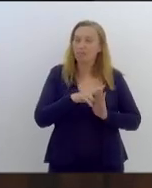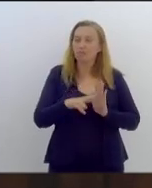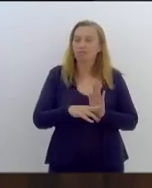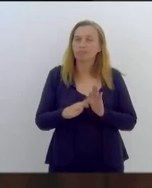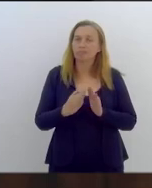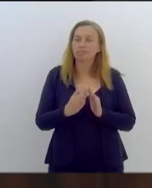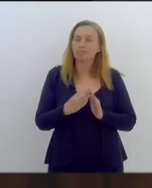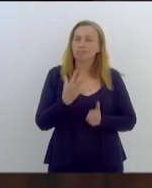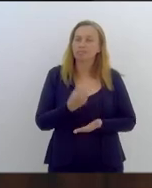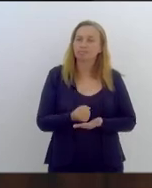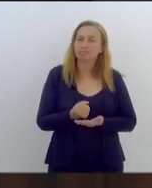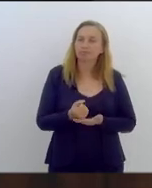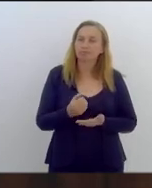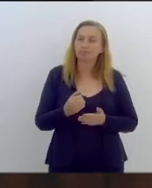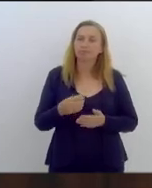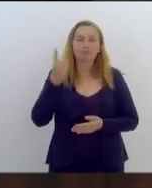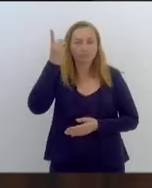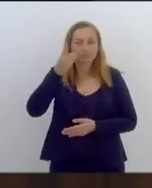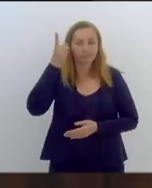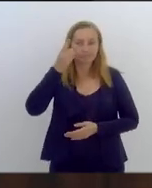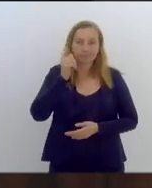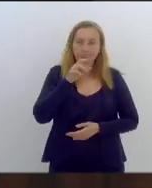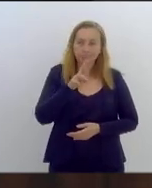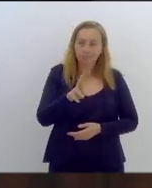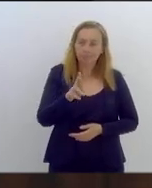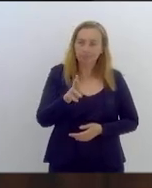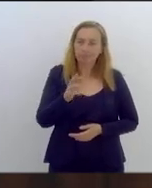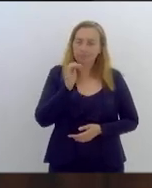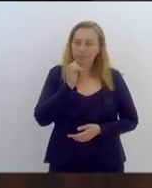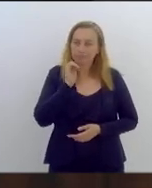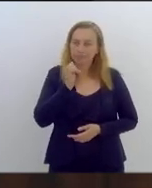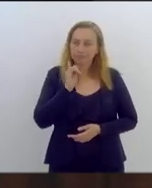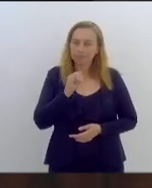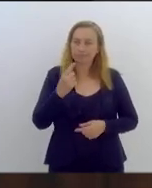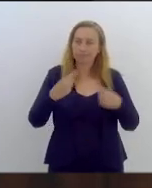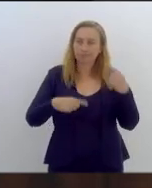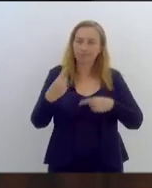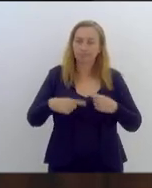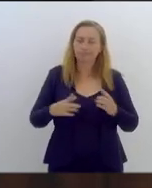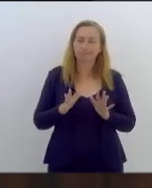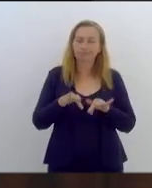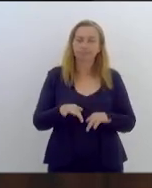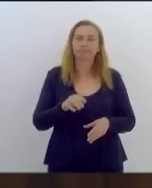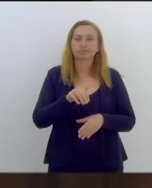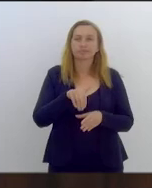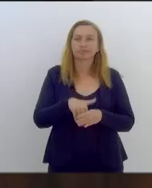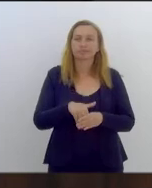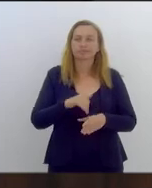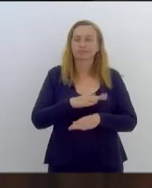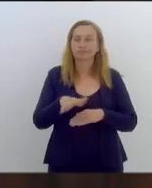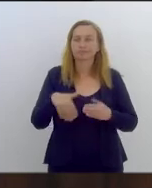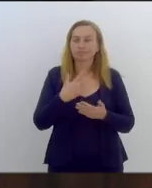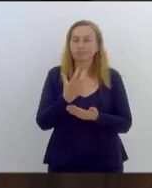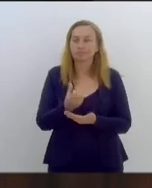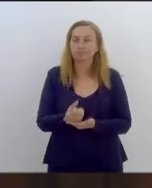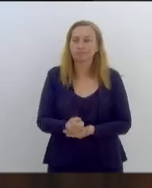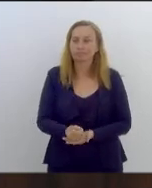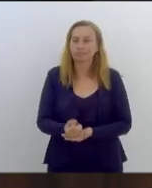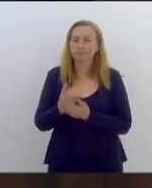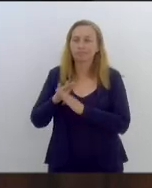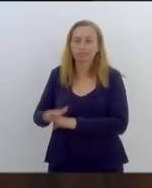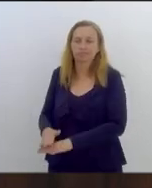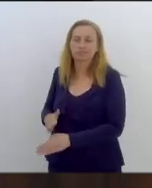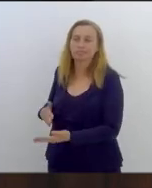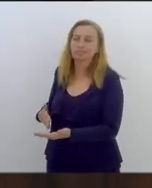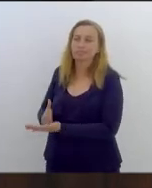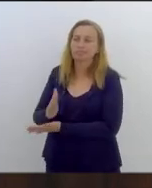internas e proporções externas, favorável ao deputado Rosenberg Reis, relator. Em discussão, não havendo que queira discutir, encerrada a discussão, em votação, se os que